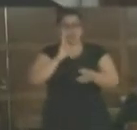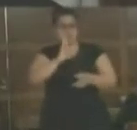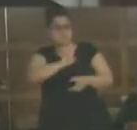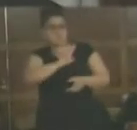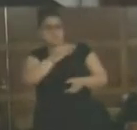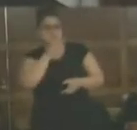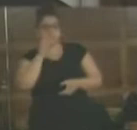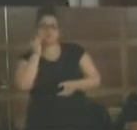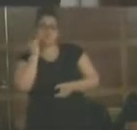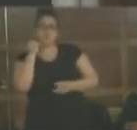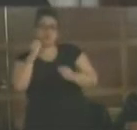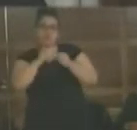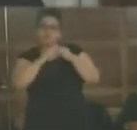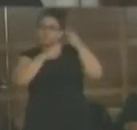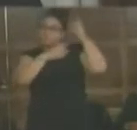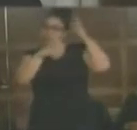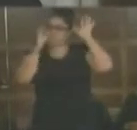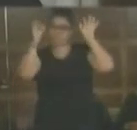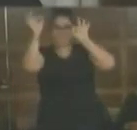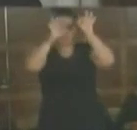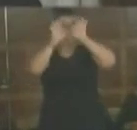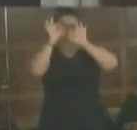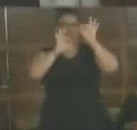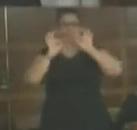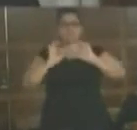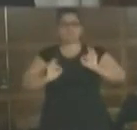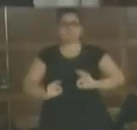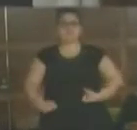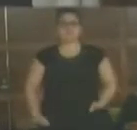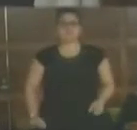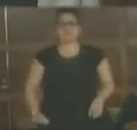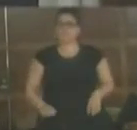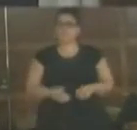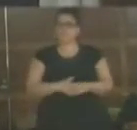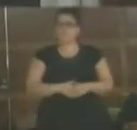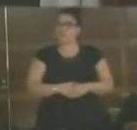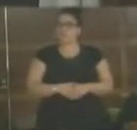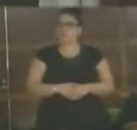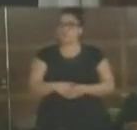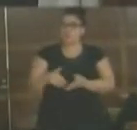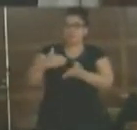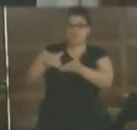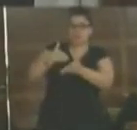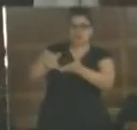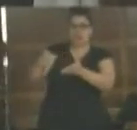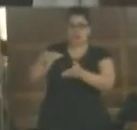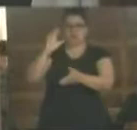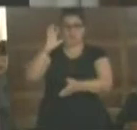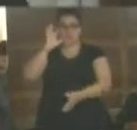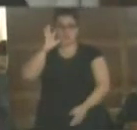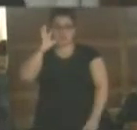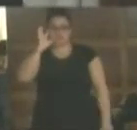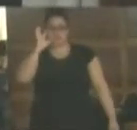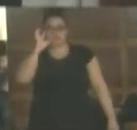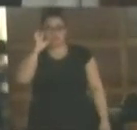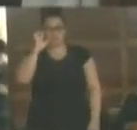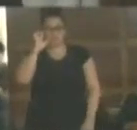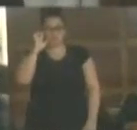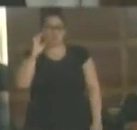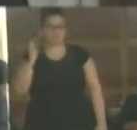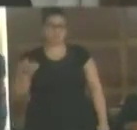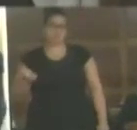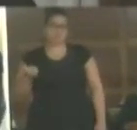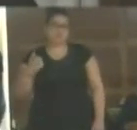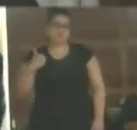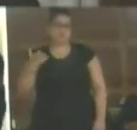prefeito num salão de cabeleireiro e o secretário na muralha da China, gente. Pelo amor de Deus. Tá? Então, eu